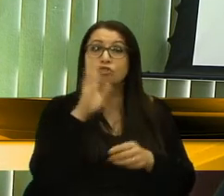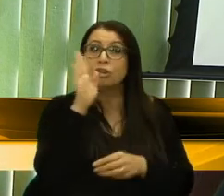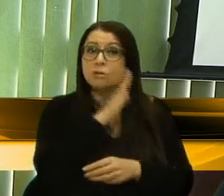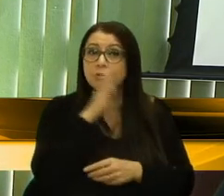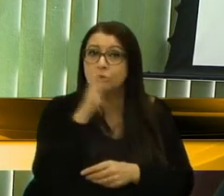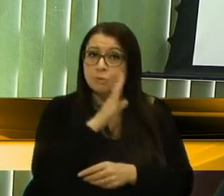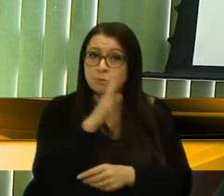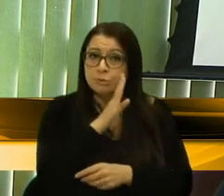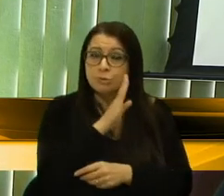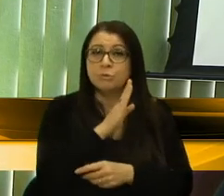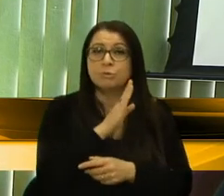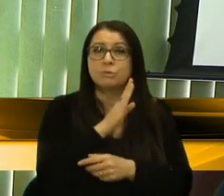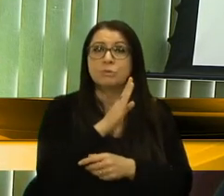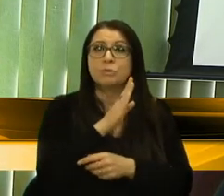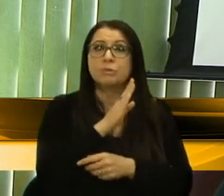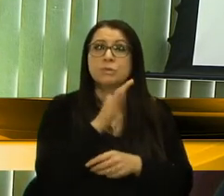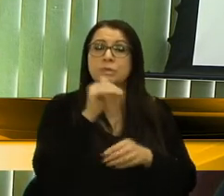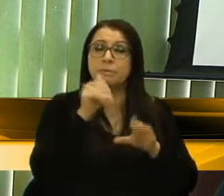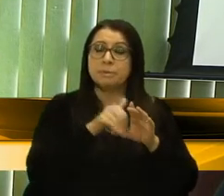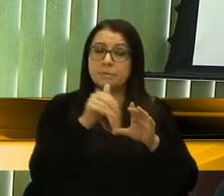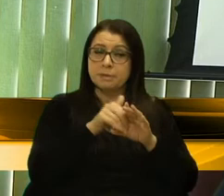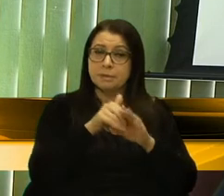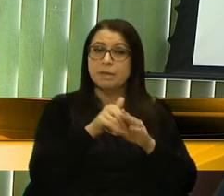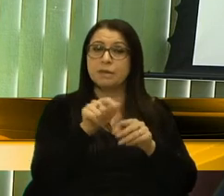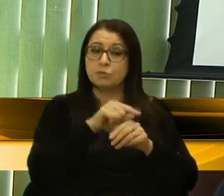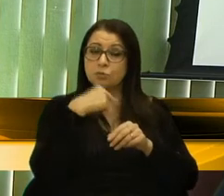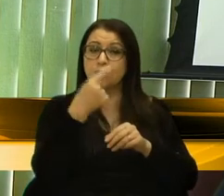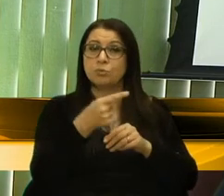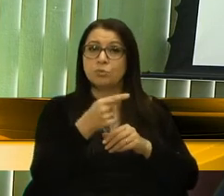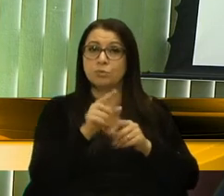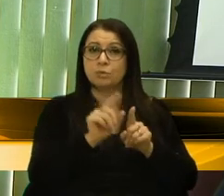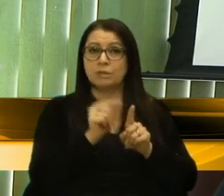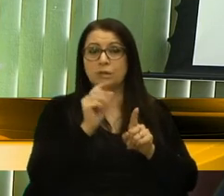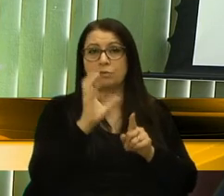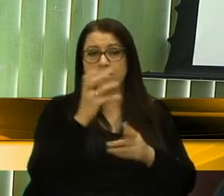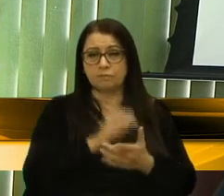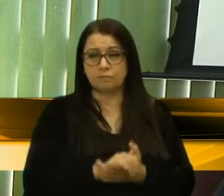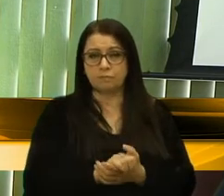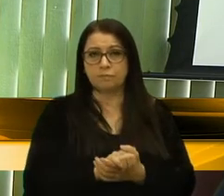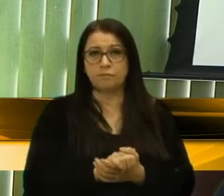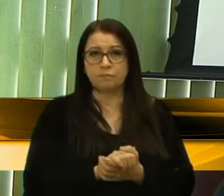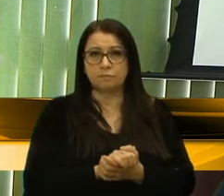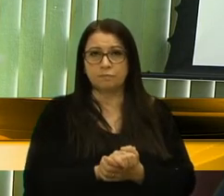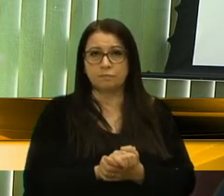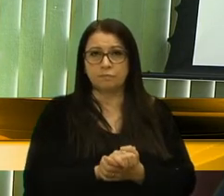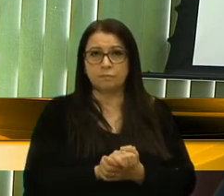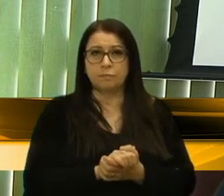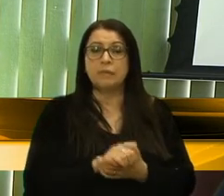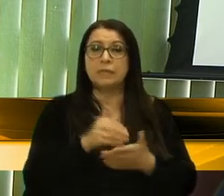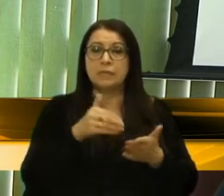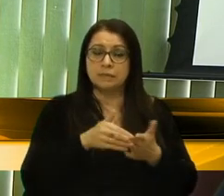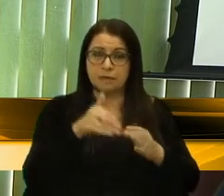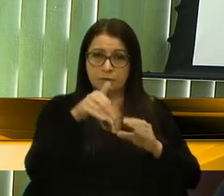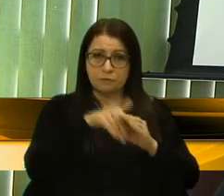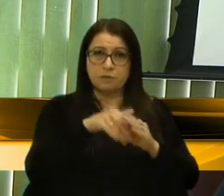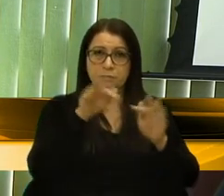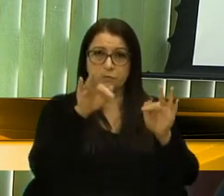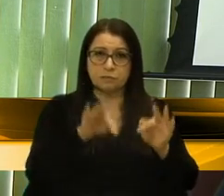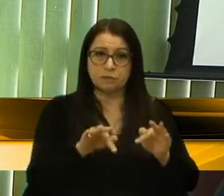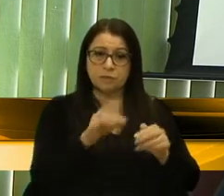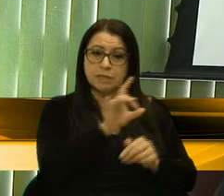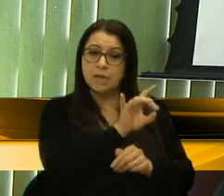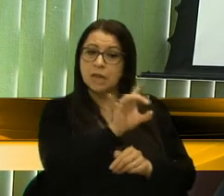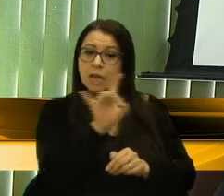agilizar e apreciação o trâmite processual, até a votação final de